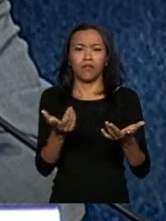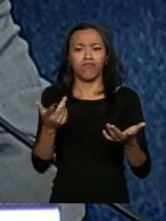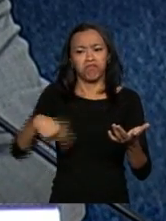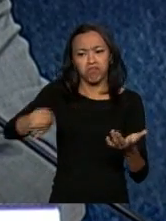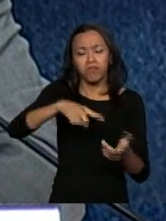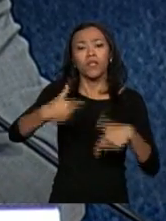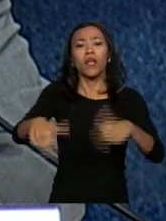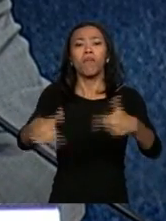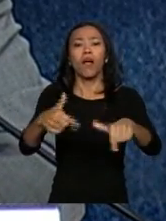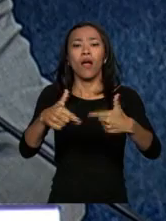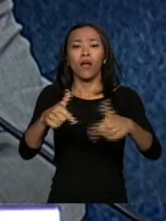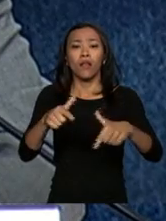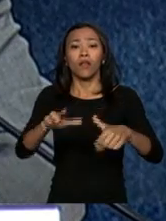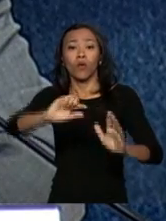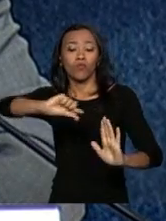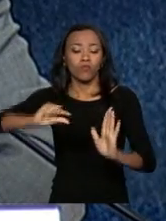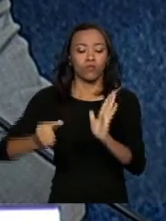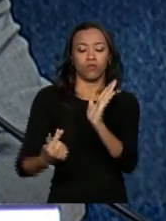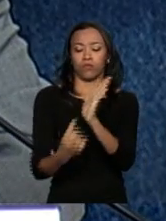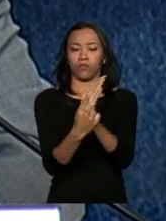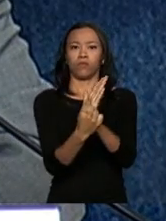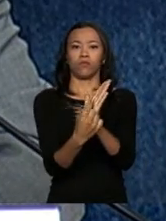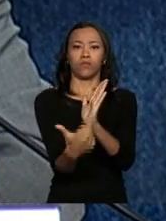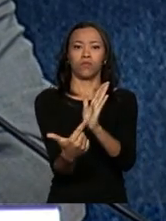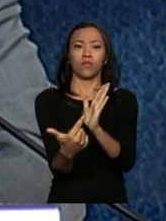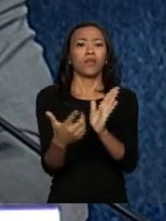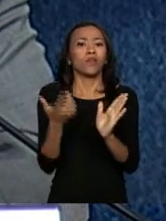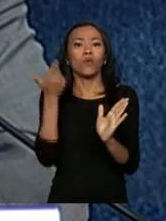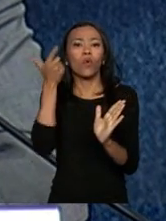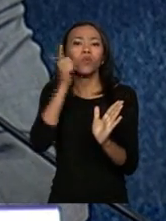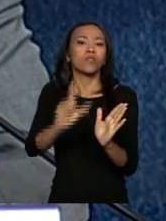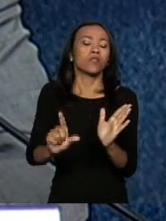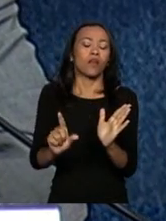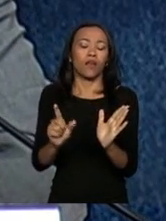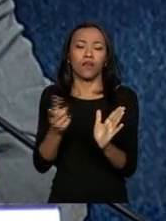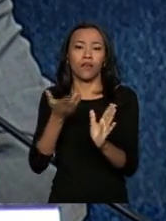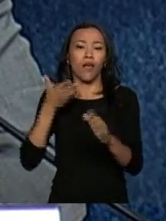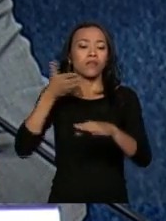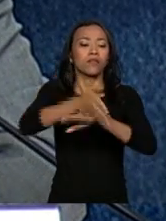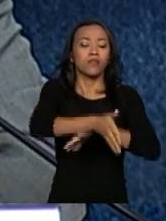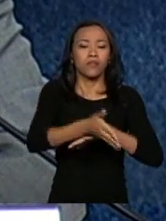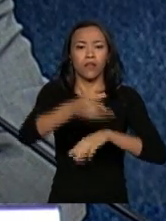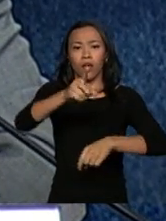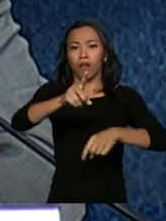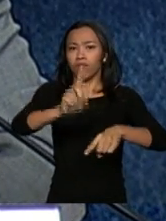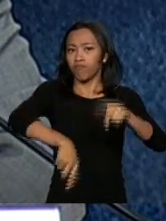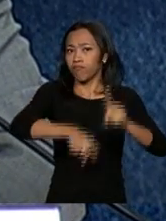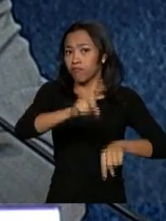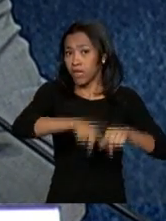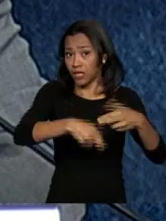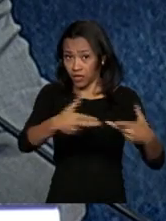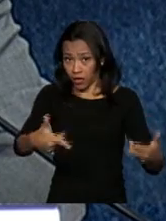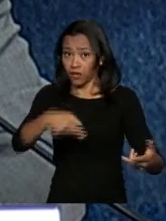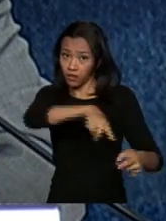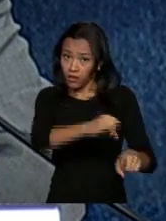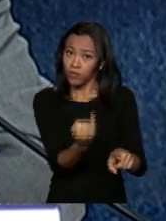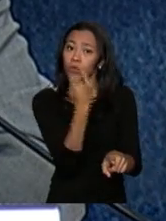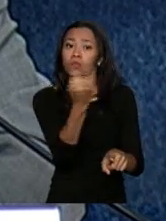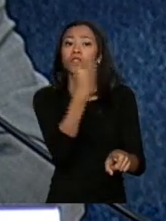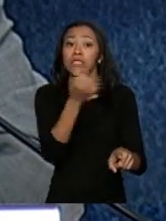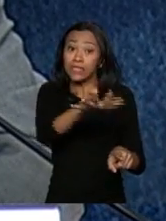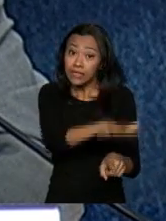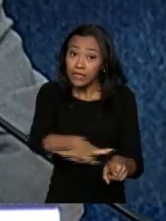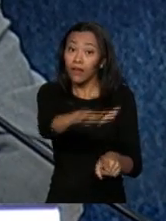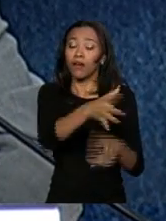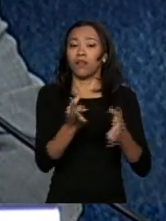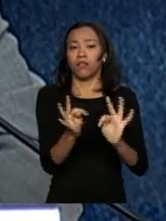físicas eh que não conseguem acessar equipamentos estruturas eh de grande valor eh e se tornam